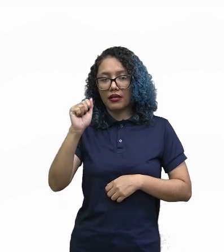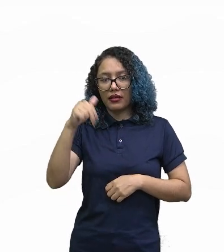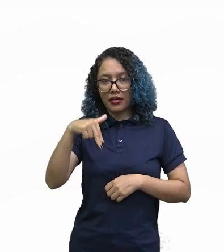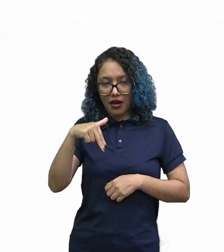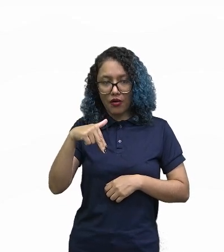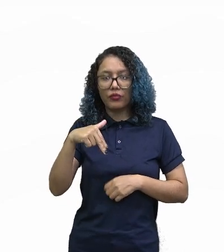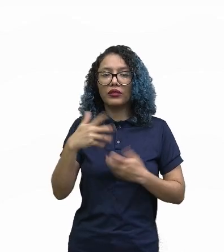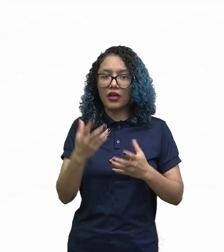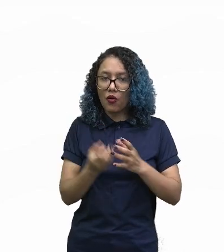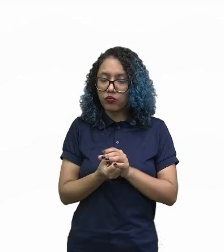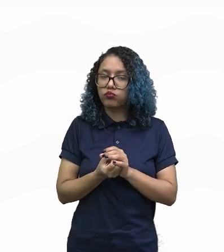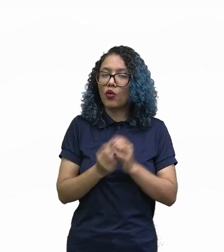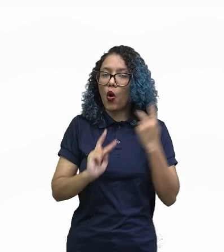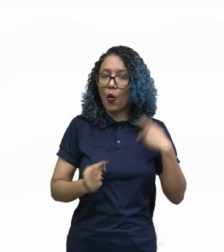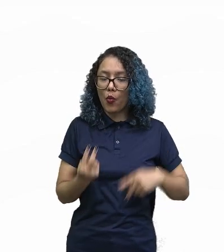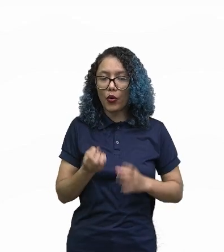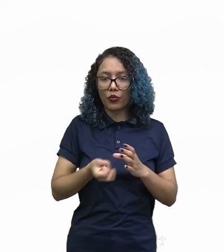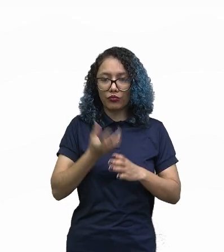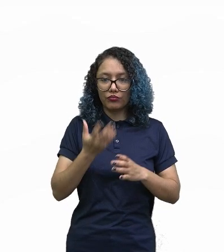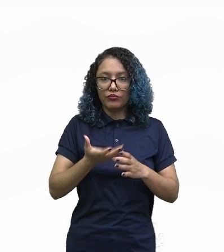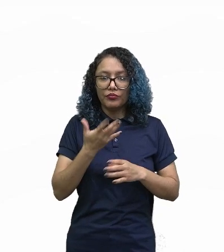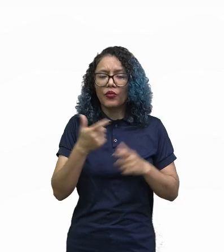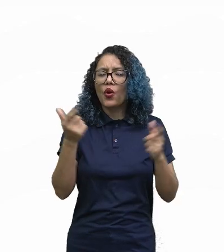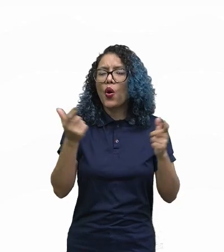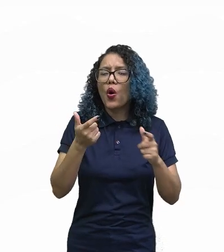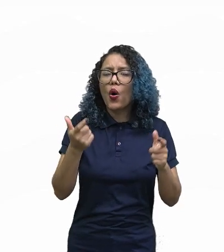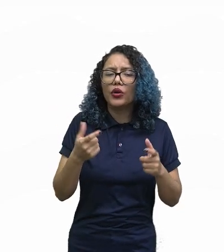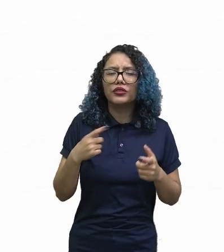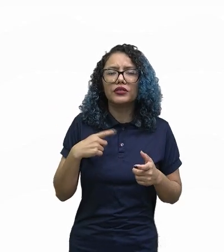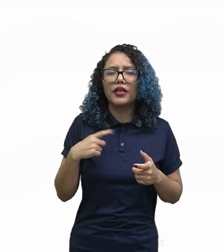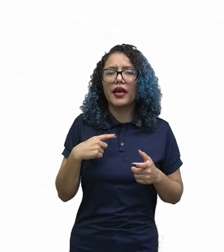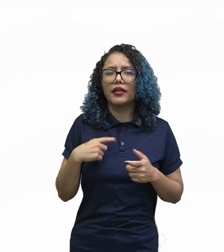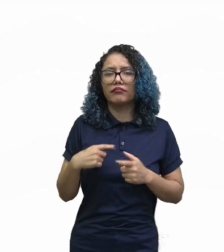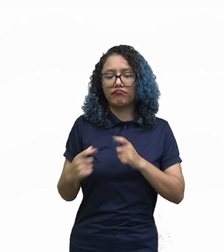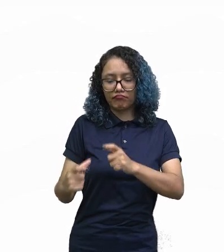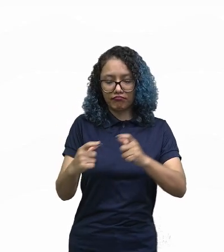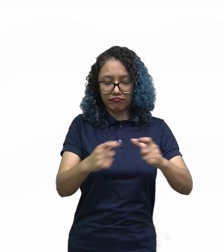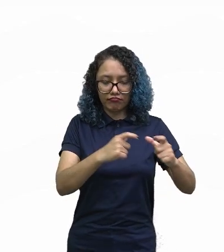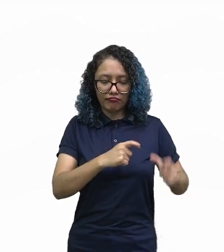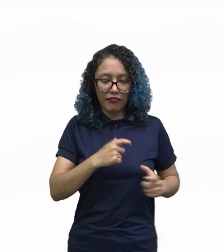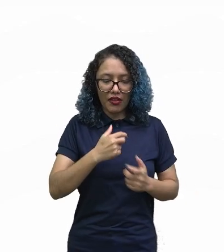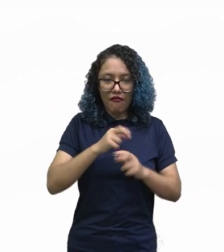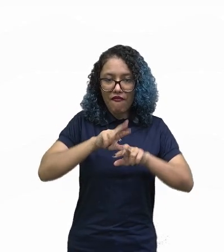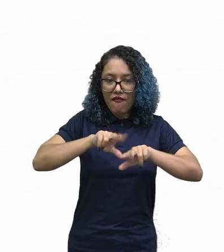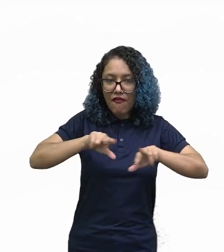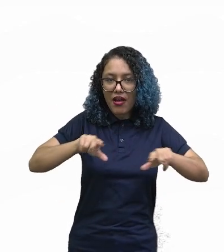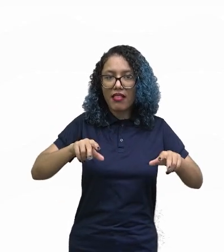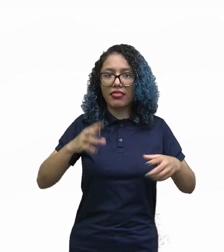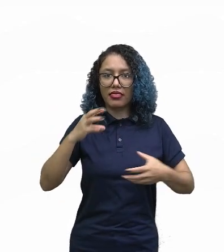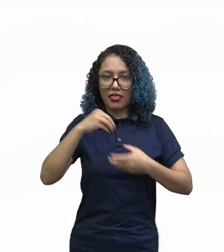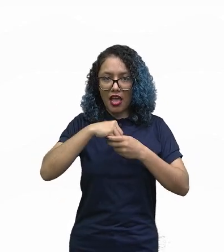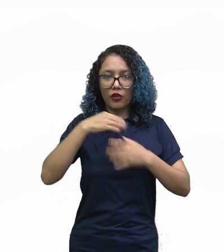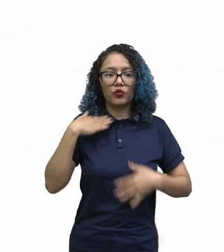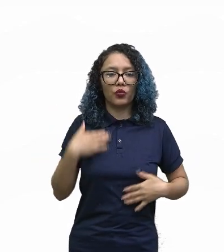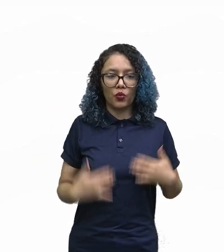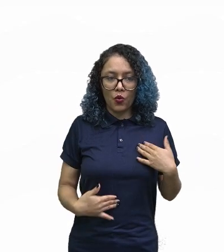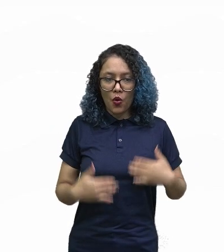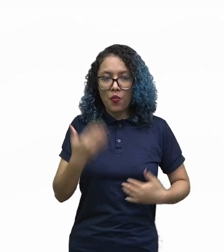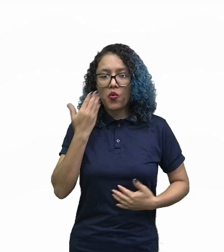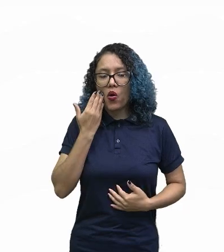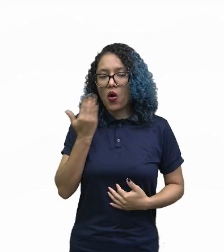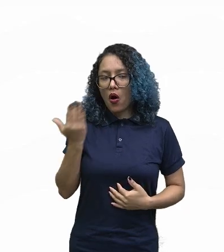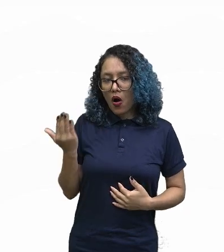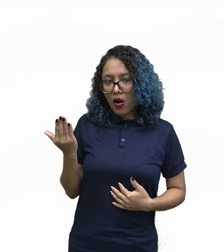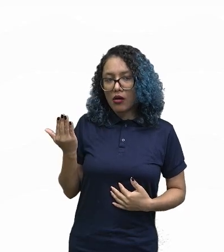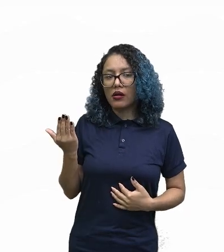alguns hormônios. E elas estão localizadas em diferentes partes do nosso corpo, né? Então, a gente tem essa representação